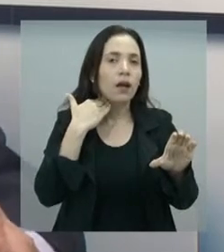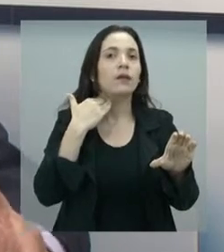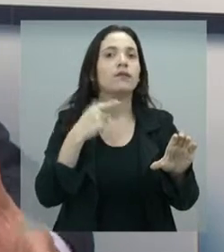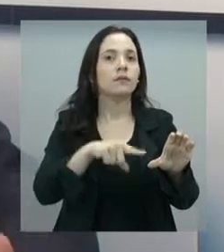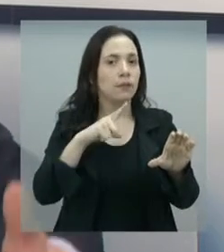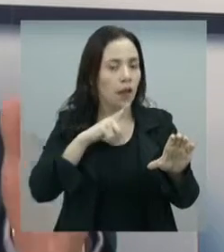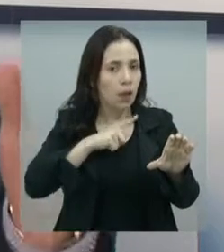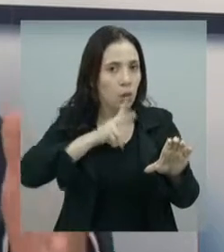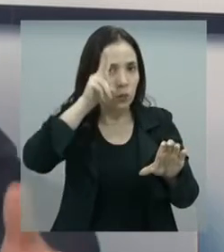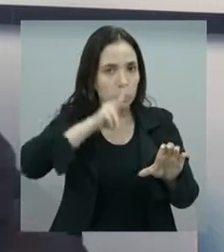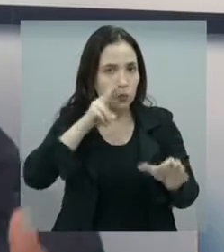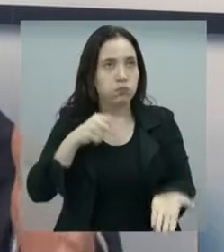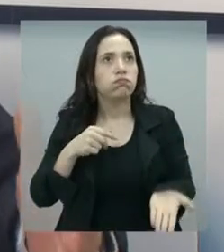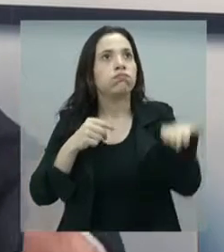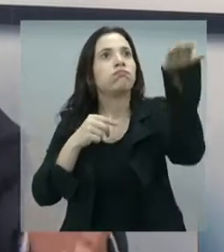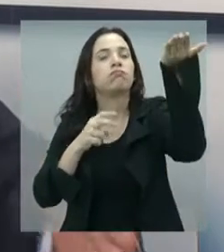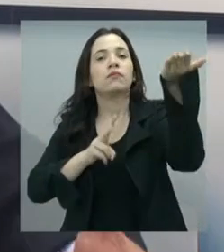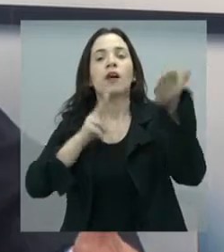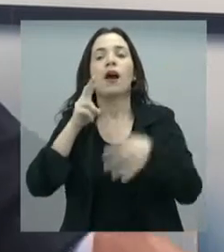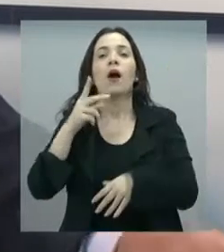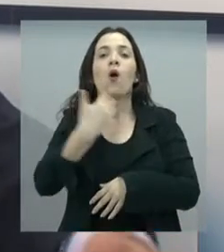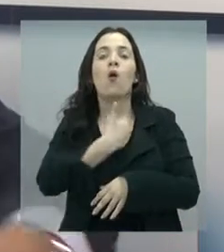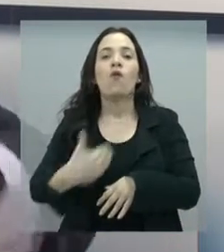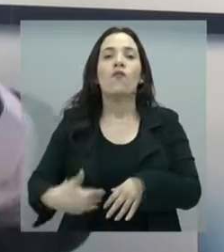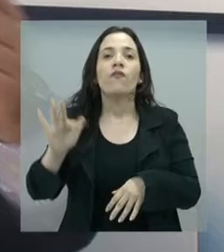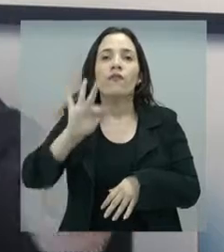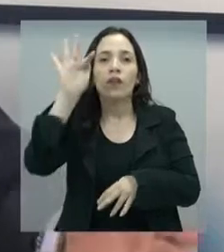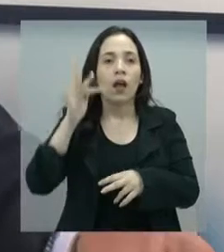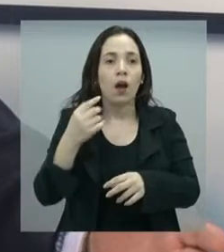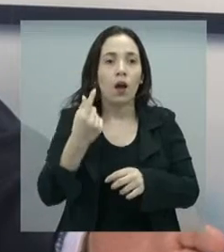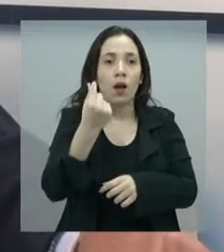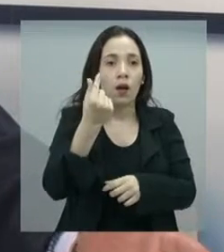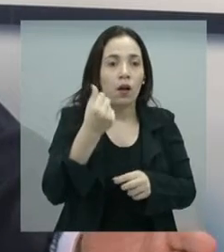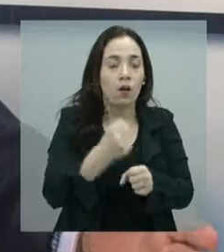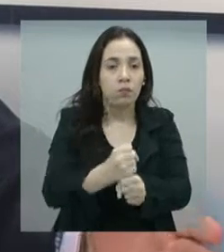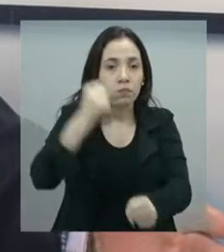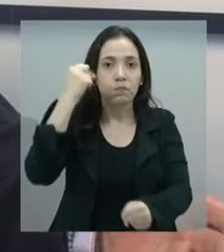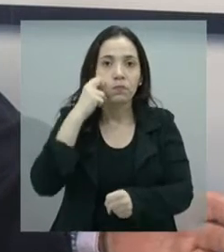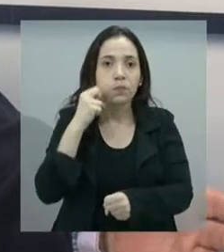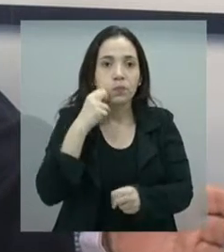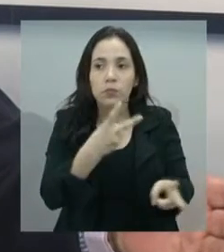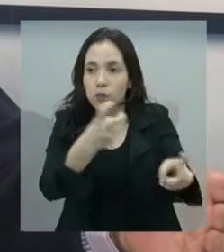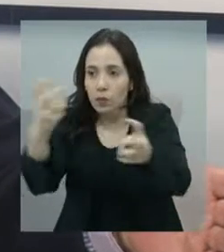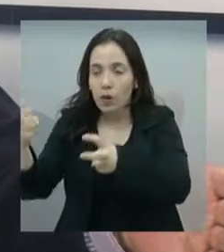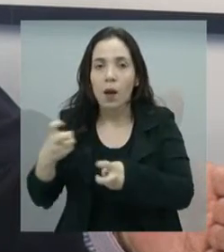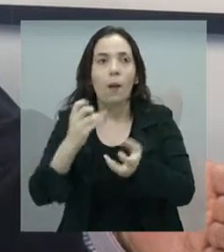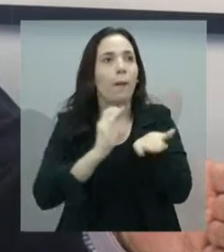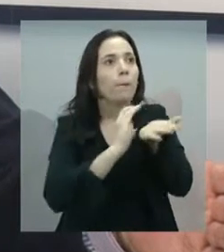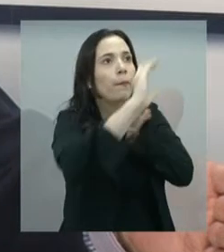imoral. Mais da metade do que se arrecada desse 1 trilhão de reais e se arrecada nesse